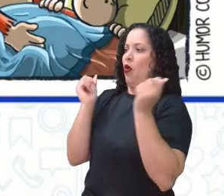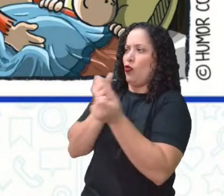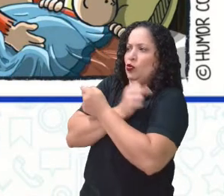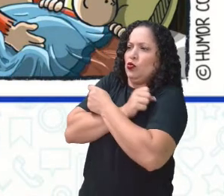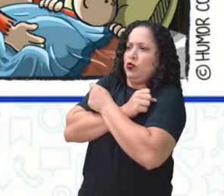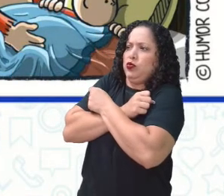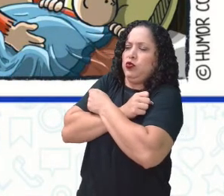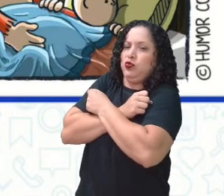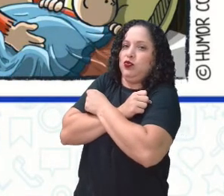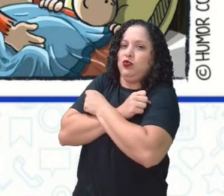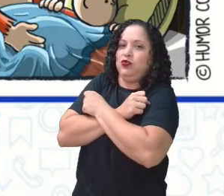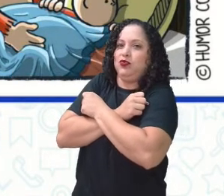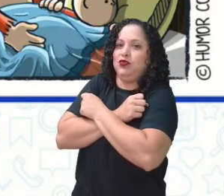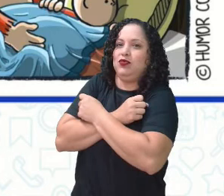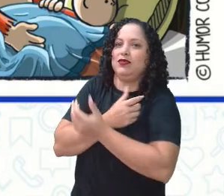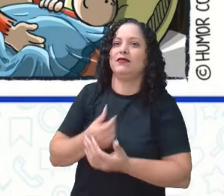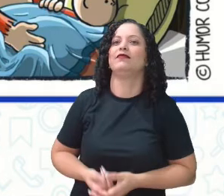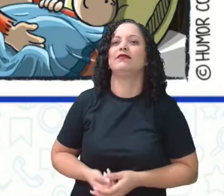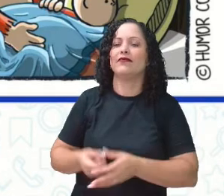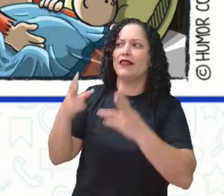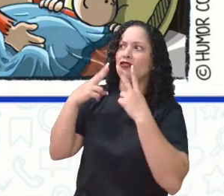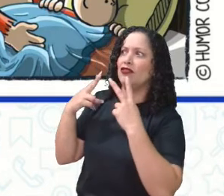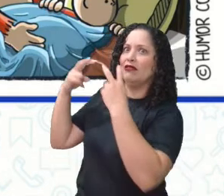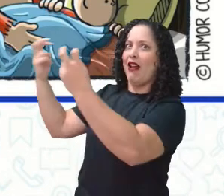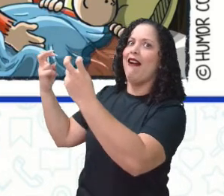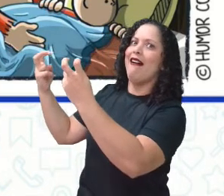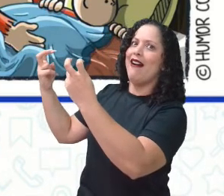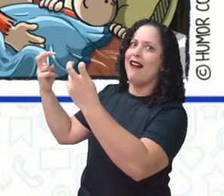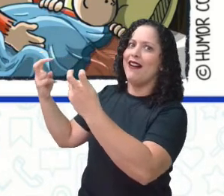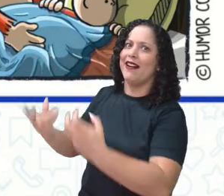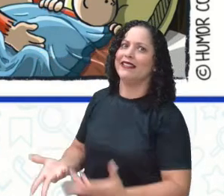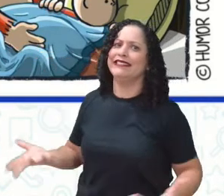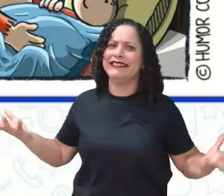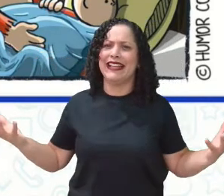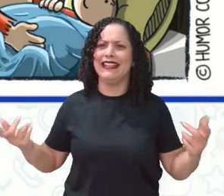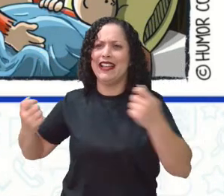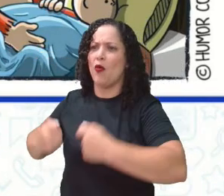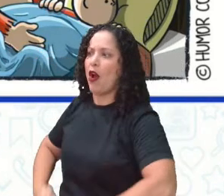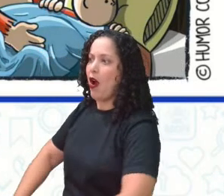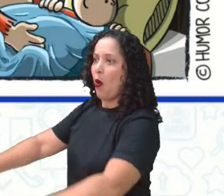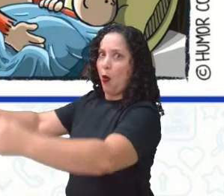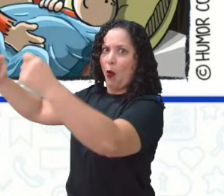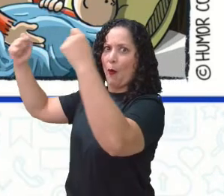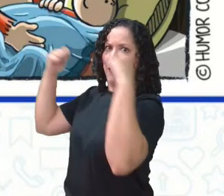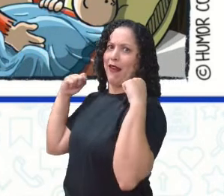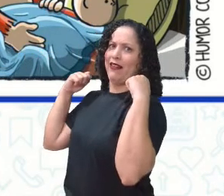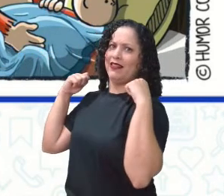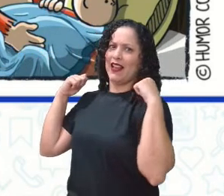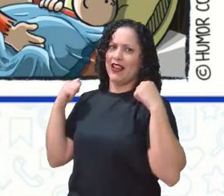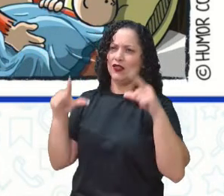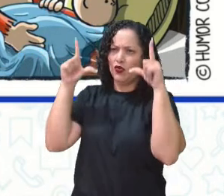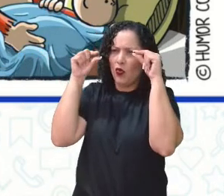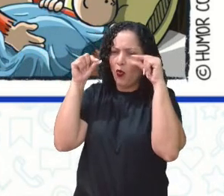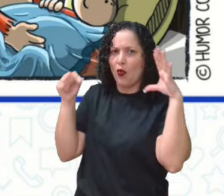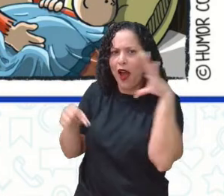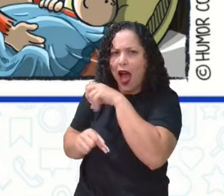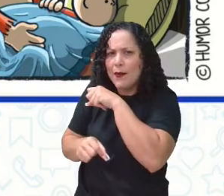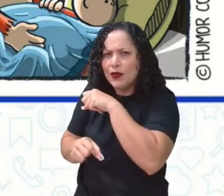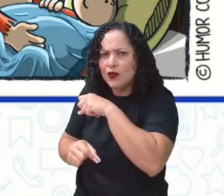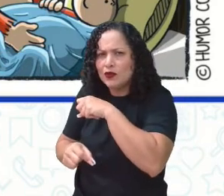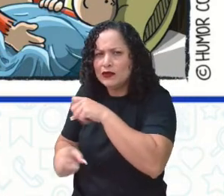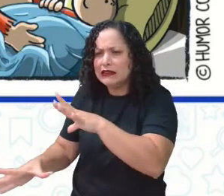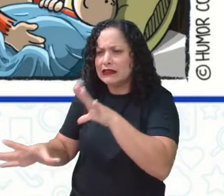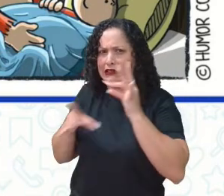E aí ele, tem como uma pergunta aqui, né? Será que uma coberta vai, né, fazer o sono chegar? Será que é isso que ele